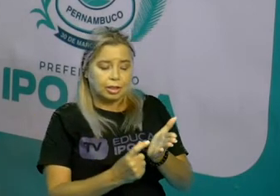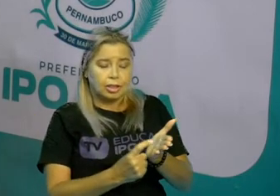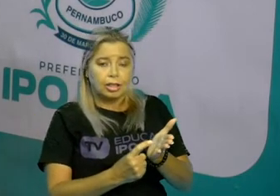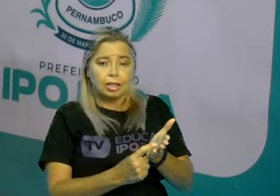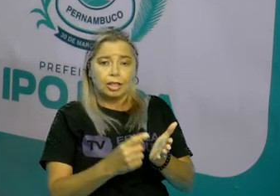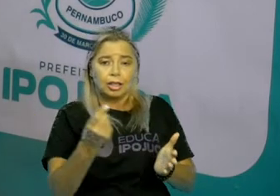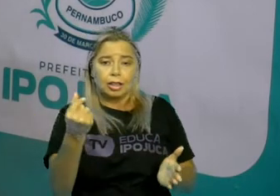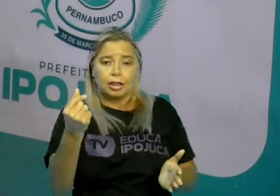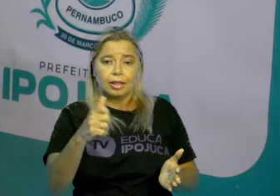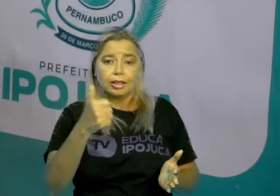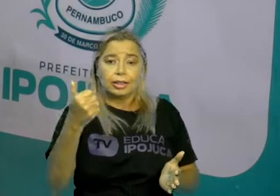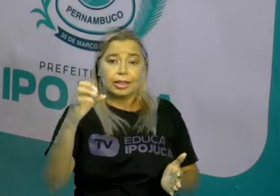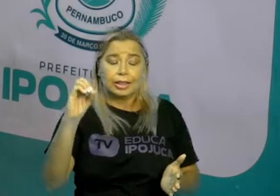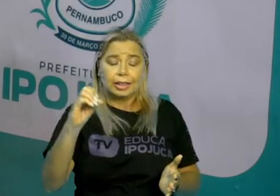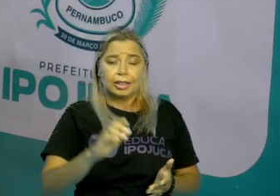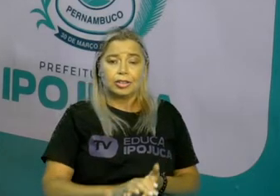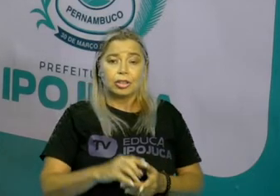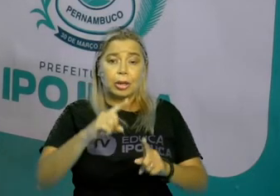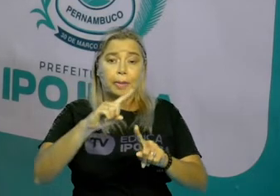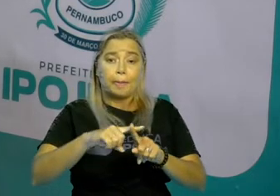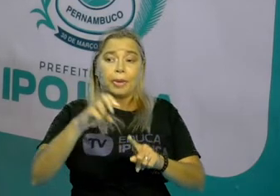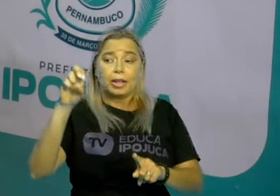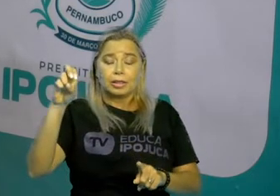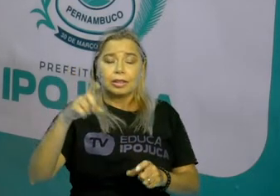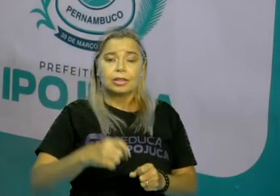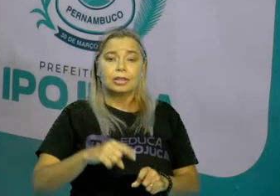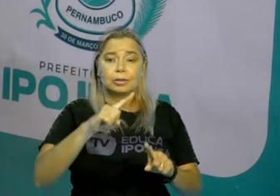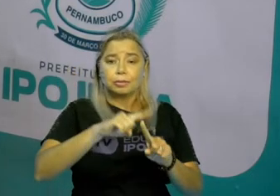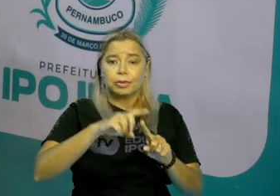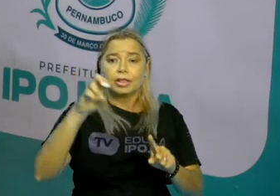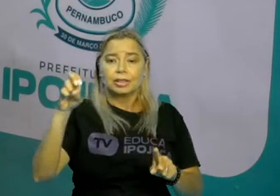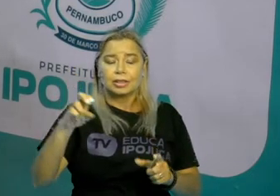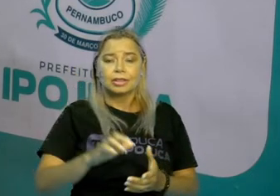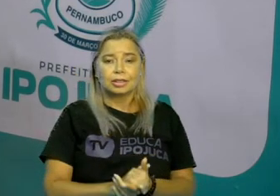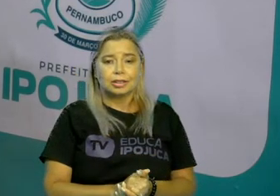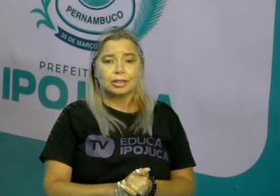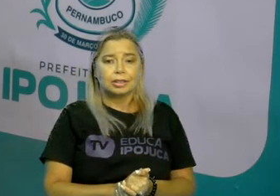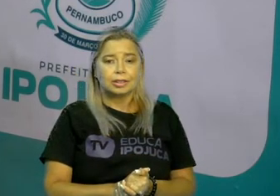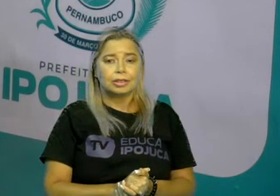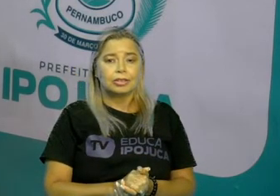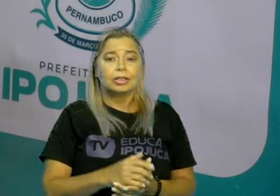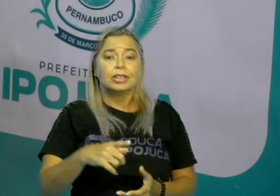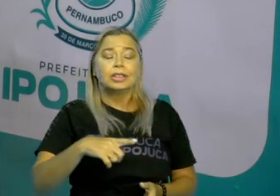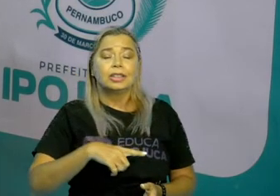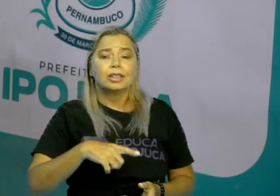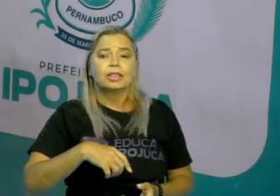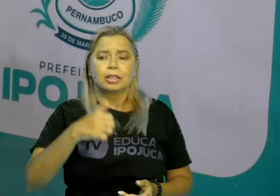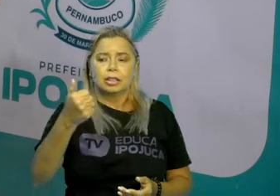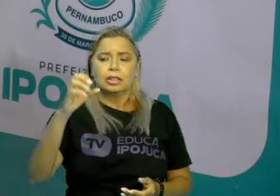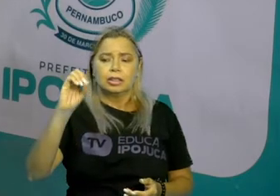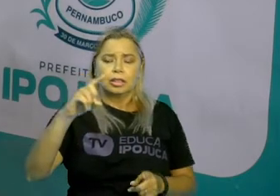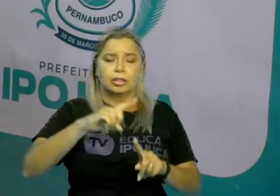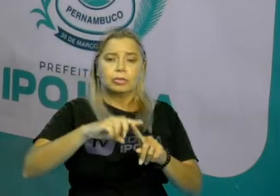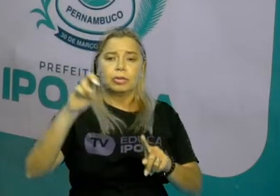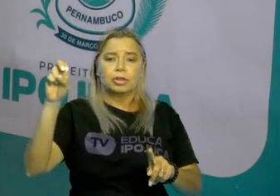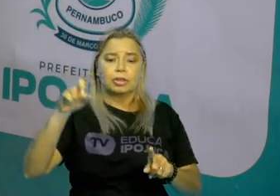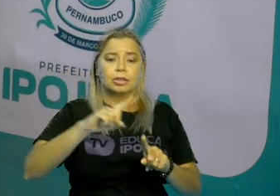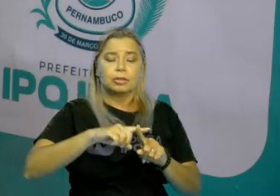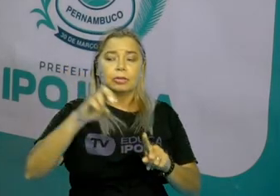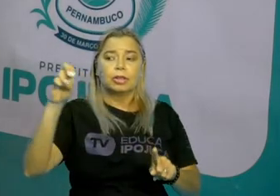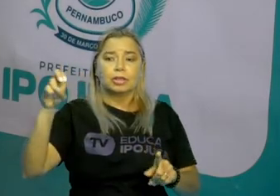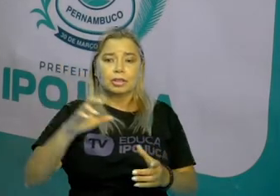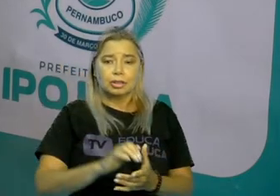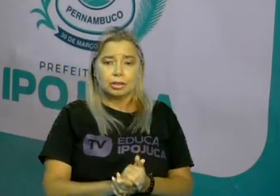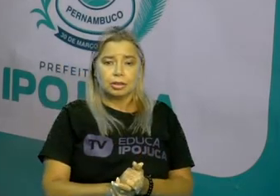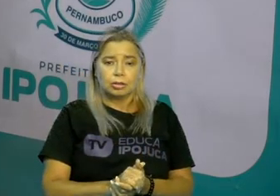reais o mais uma de sim mas outra de cinco então 10 com mais cinco e mais cinco tem quantas